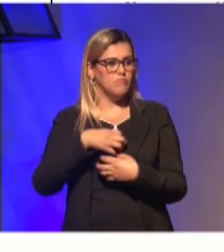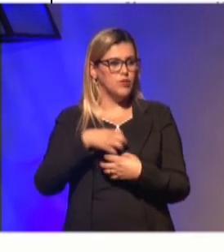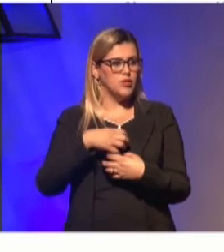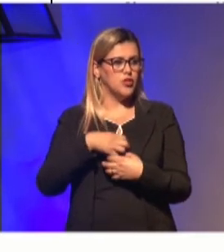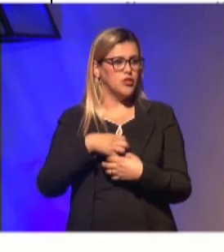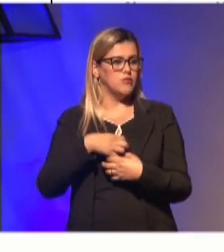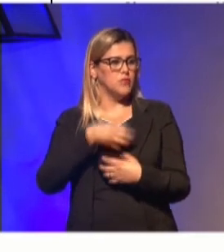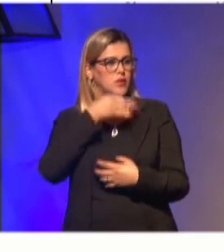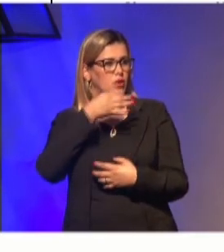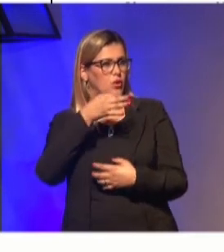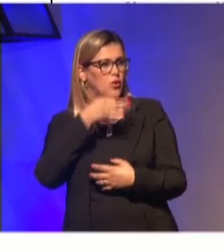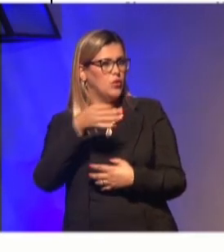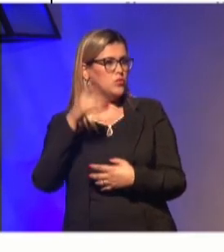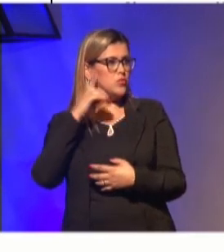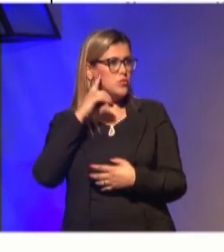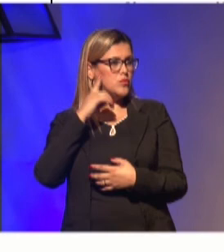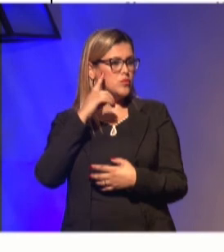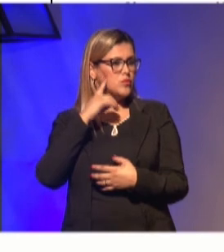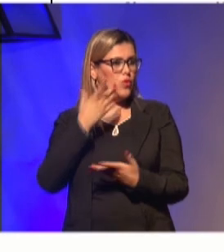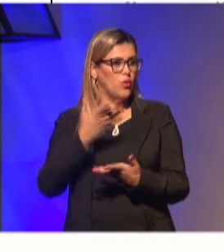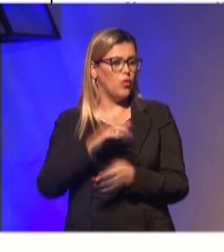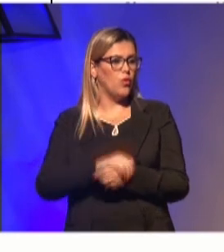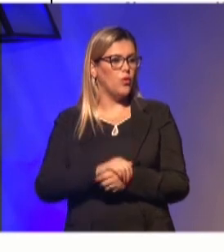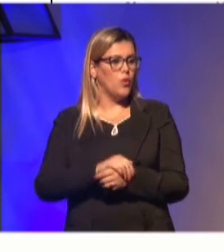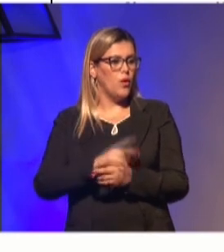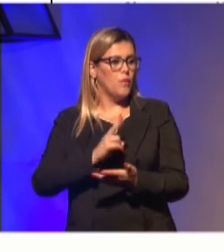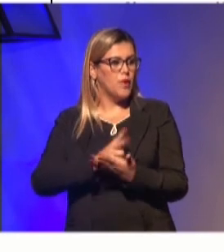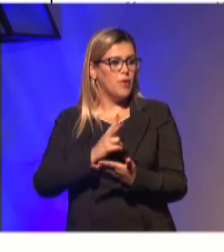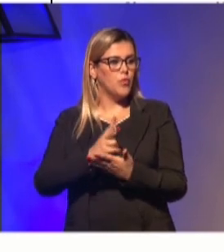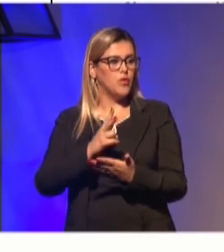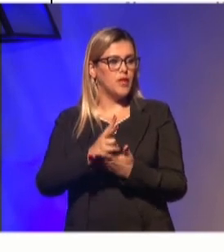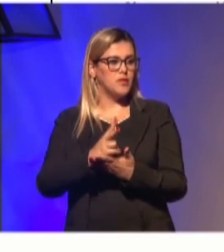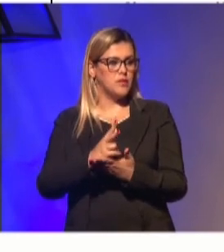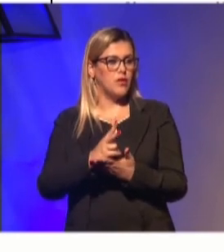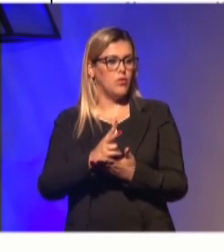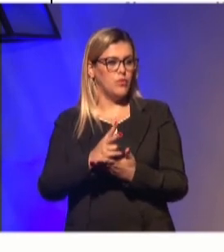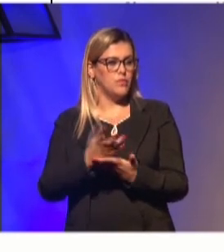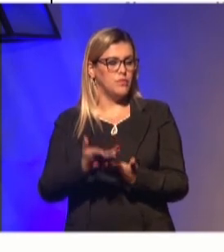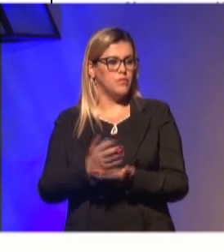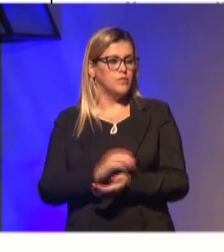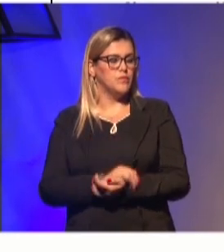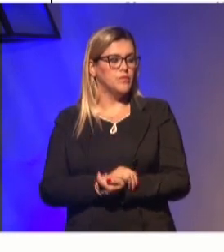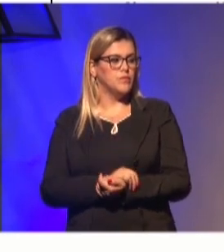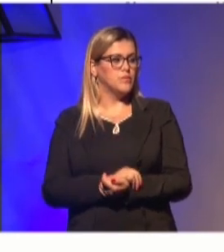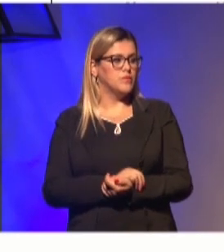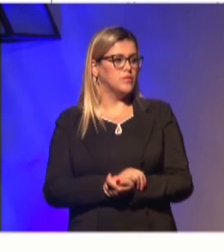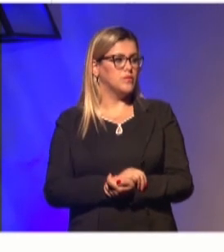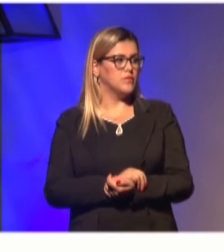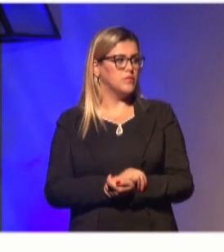né? Utilizar a audição na manutenção da representação cortical daquele meu indivíduo.